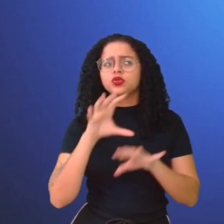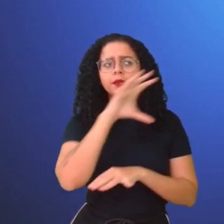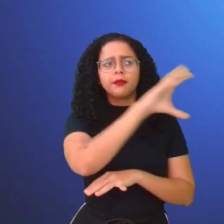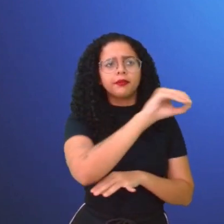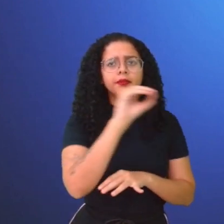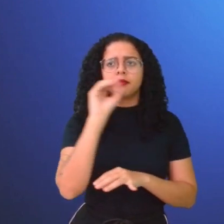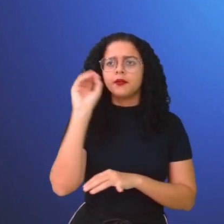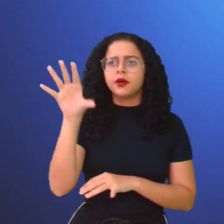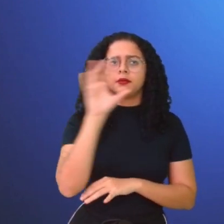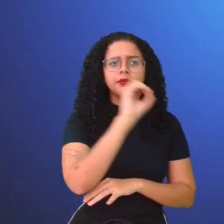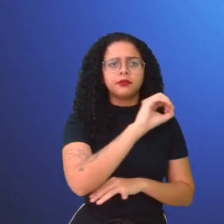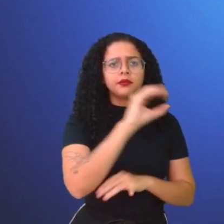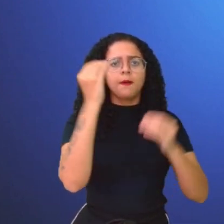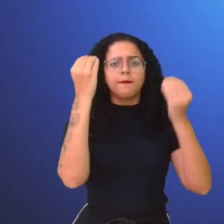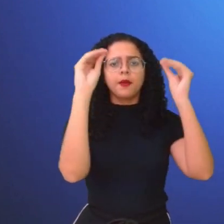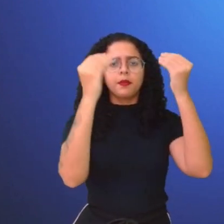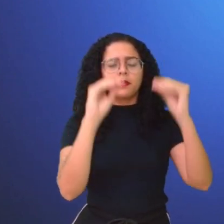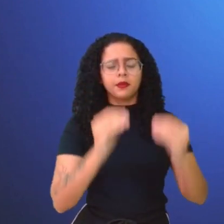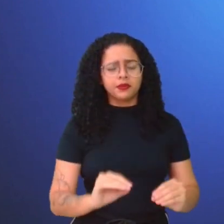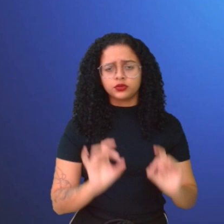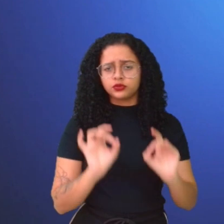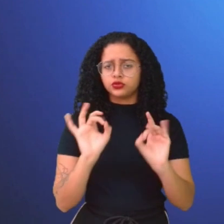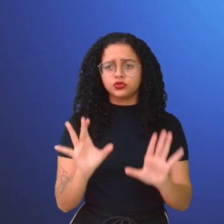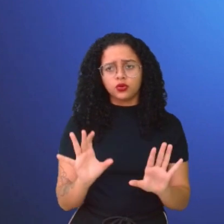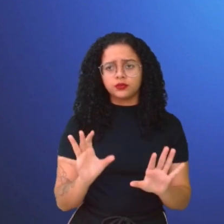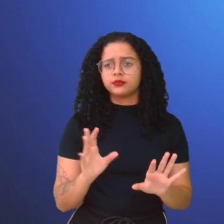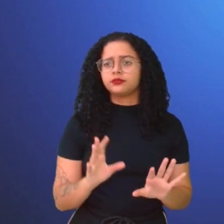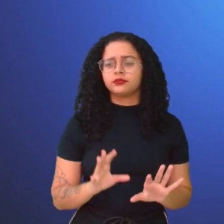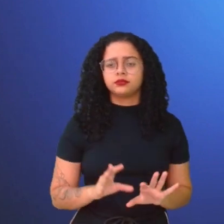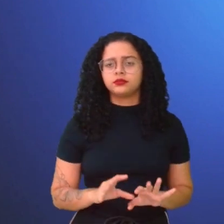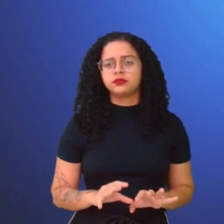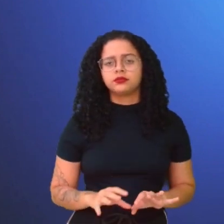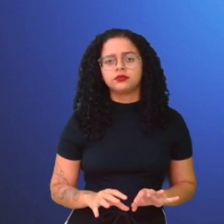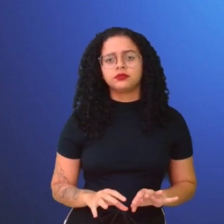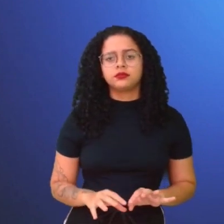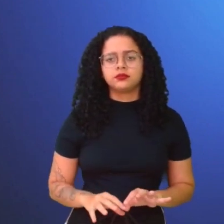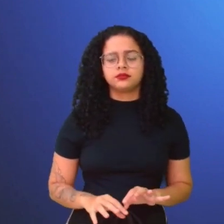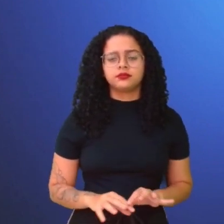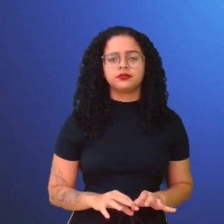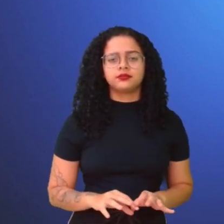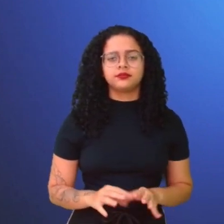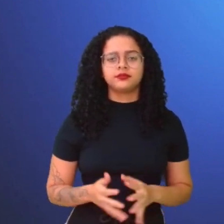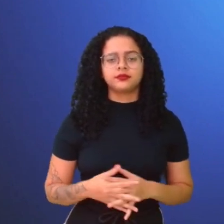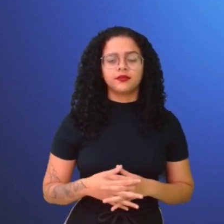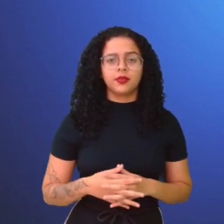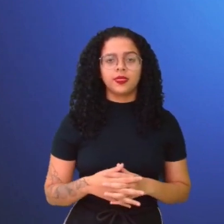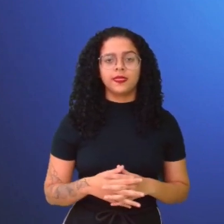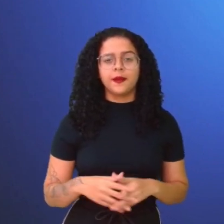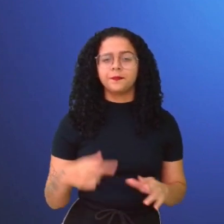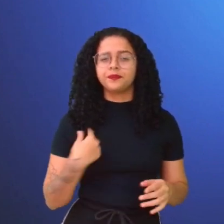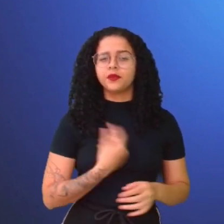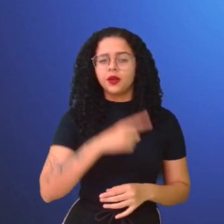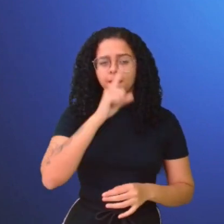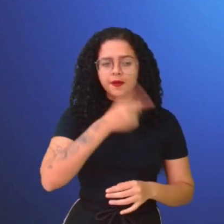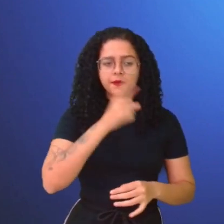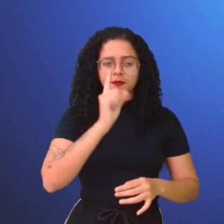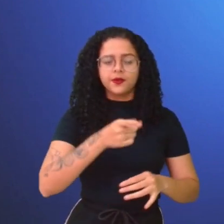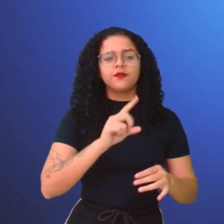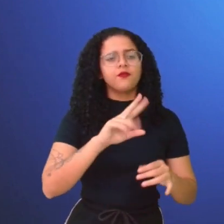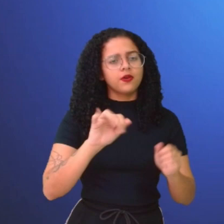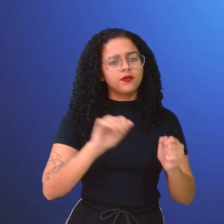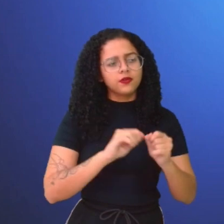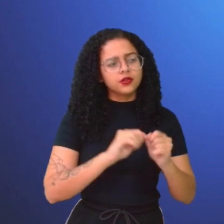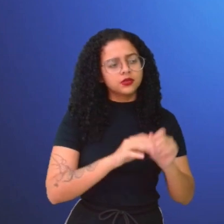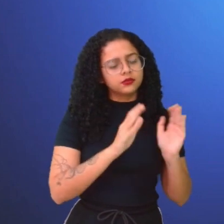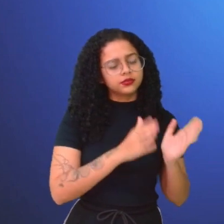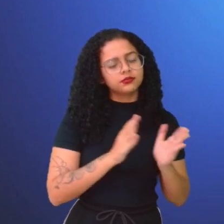outro, né? A gente poderia pensar assim, cada post-it, né, aqueles Exatamente, bloquinhos, né? A gente vai dar o comando e vai fazendo a ordem, vai pegando